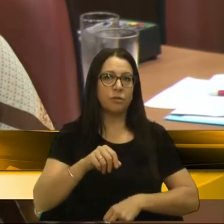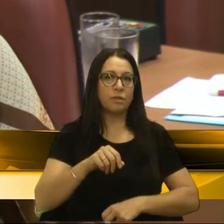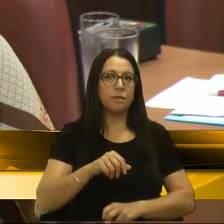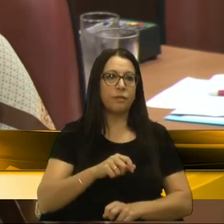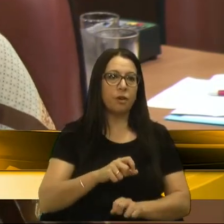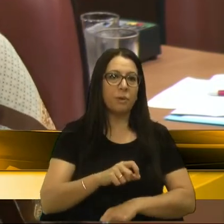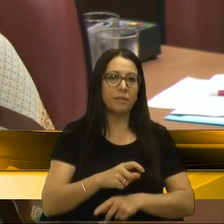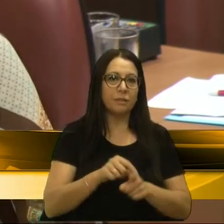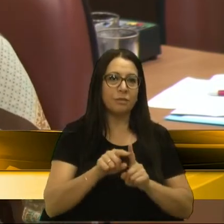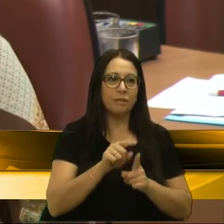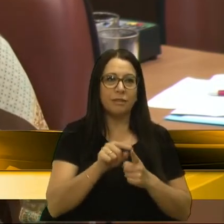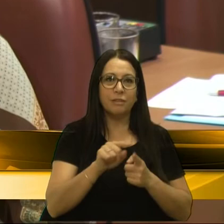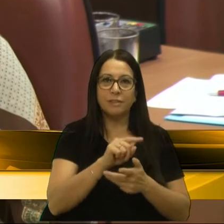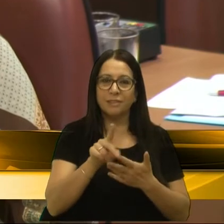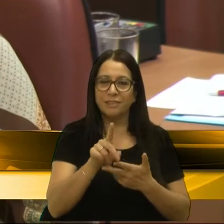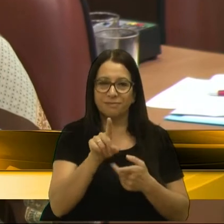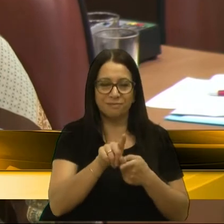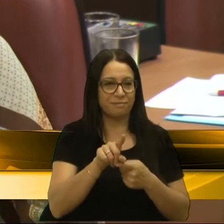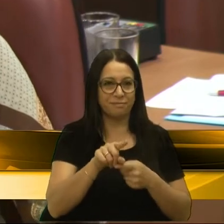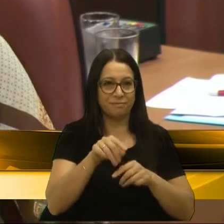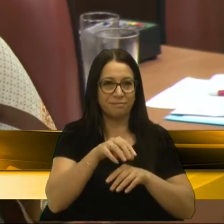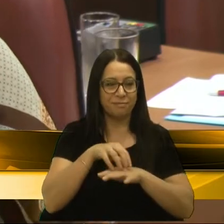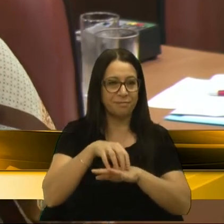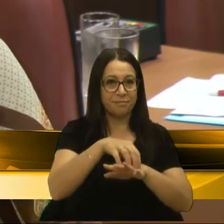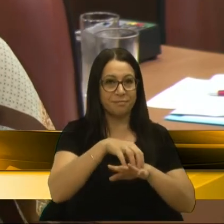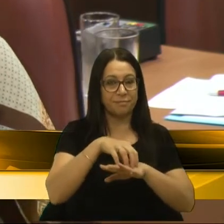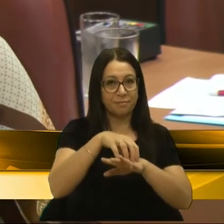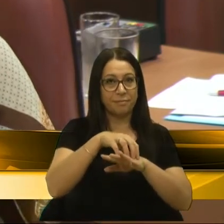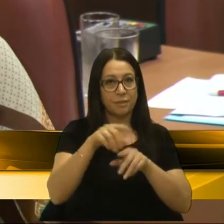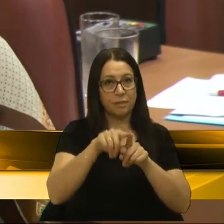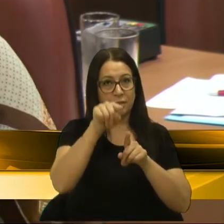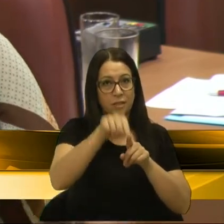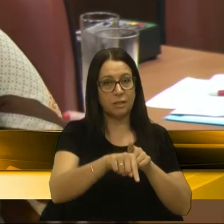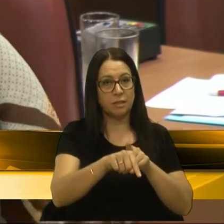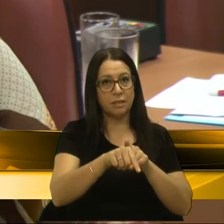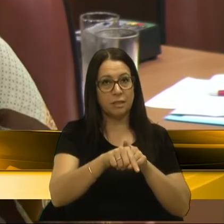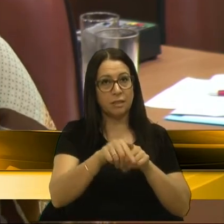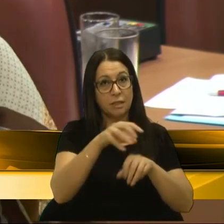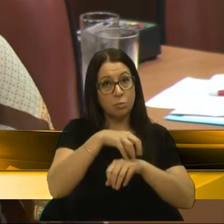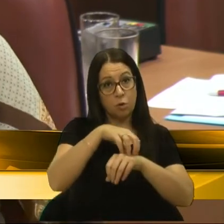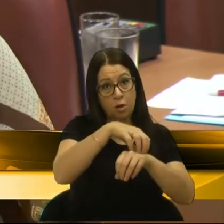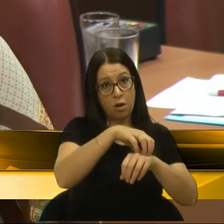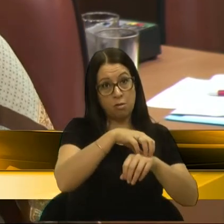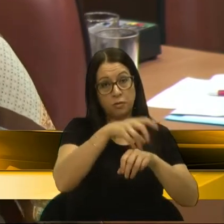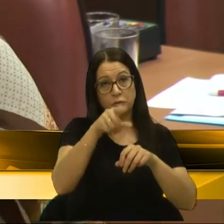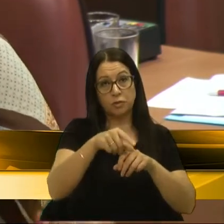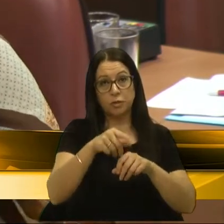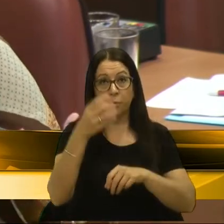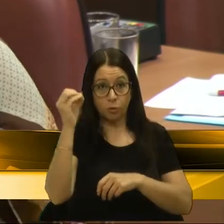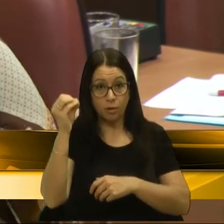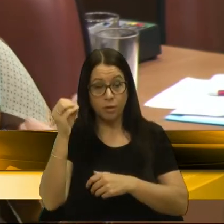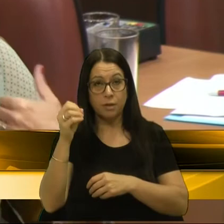pensamos, convidamos o secretário dos Transportes do Estado, de Porto Alegre, que na